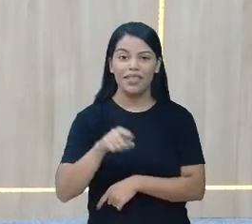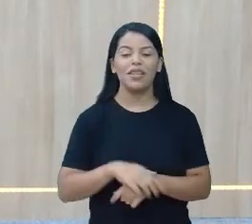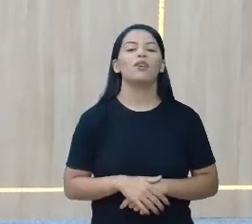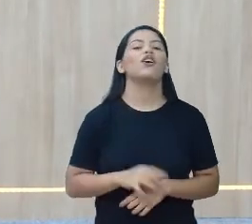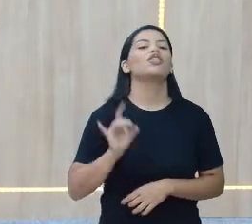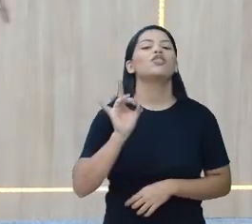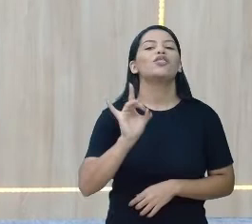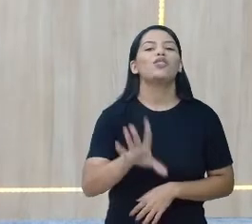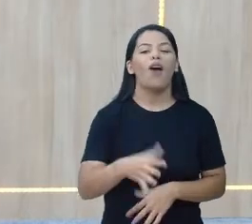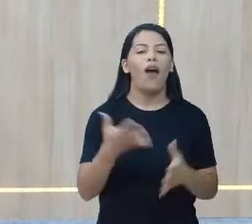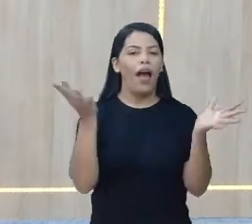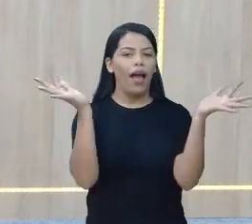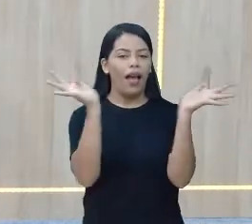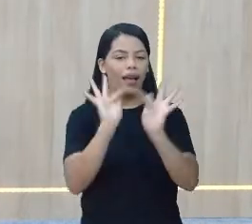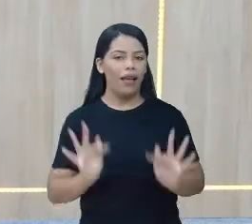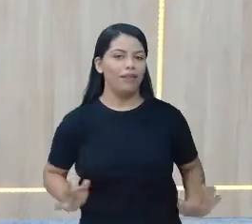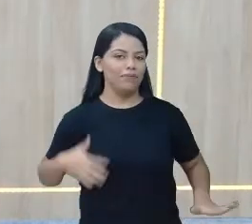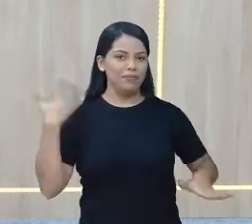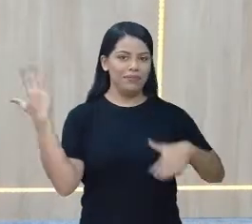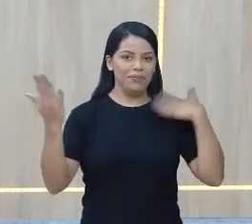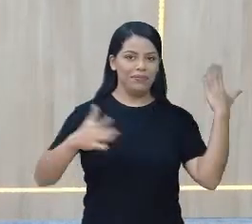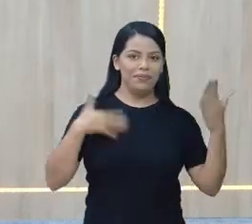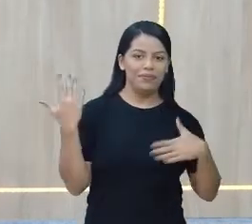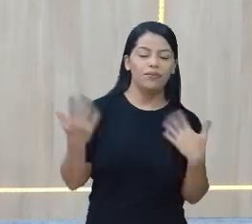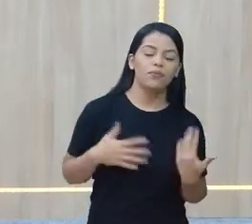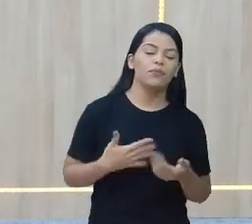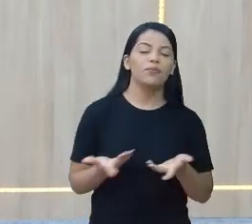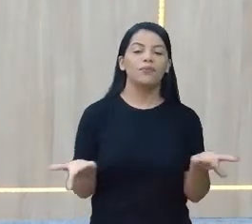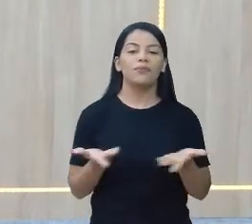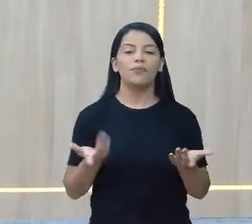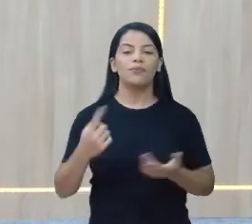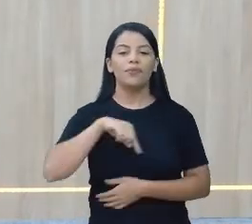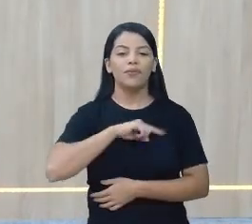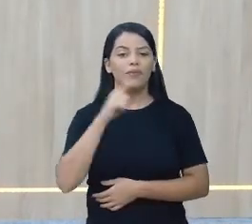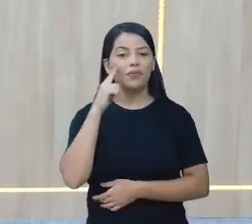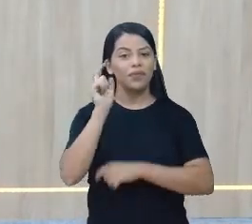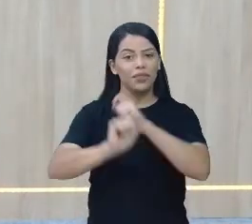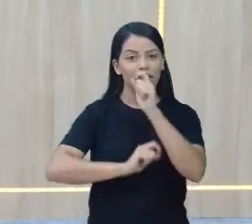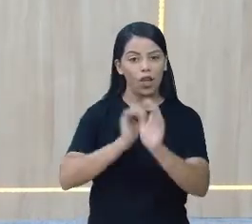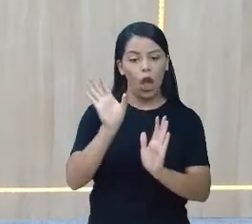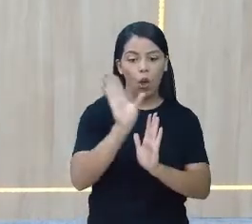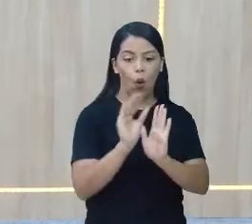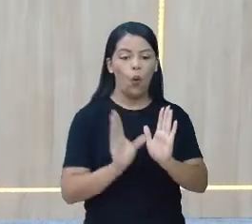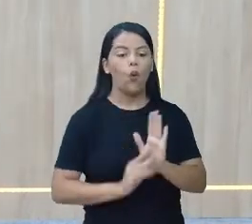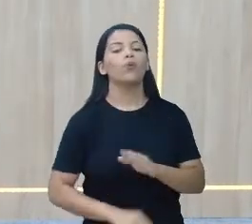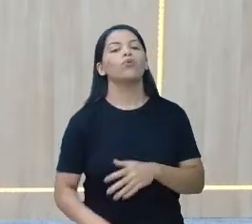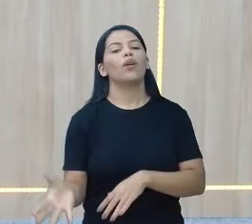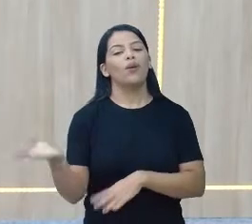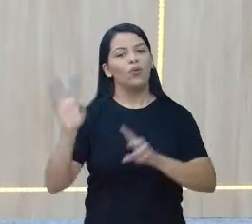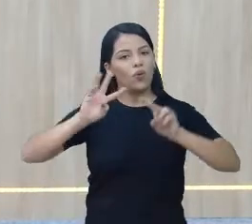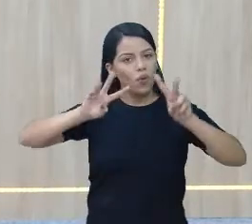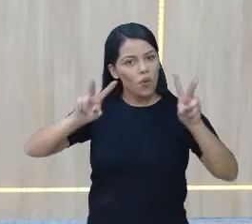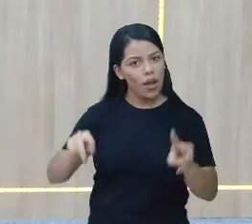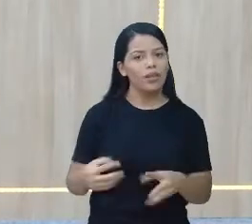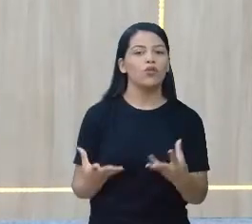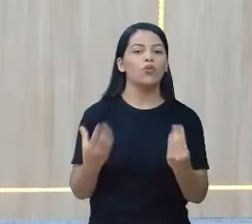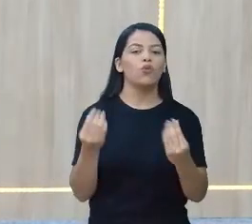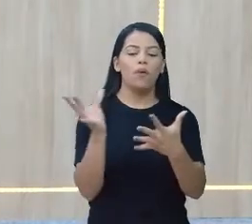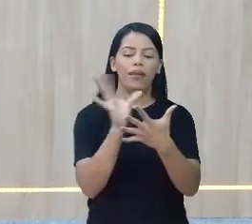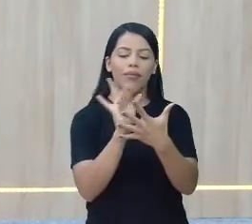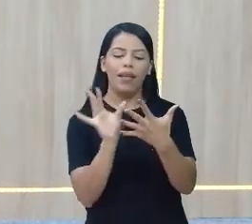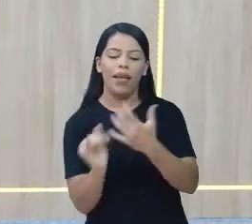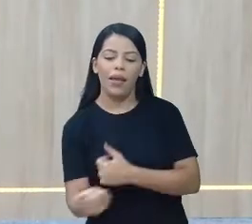Só alegria. E hoje nós vamos trabalhar aqui assuntos bem detalhados e bem importantezinhos para o